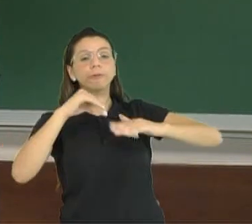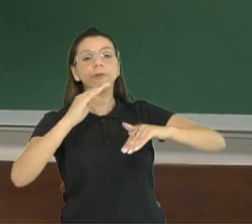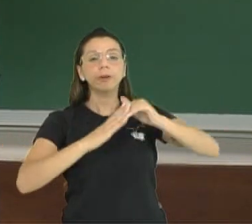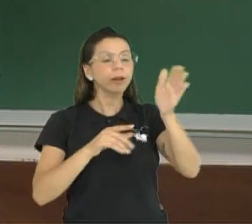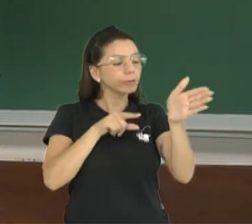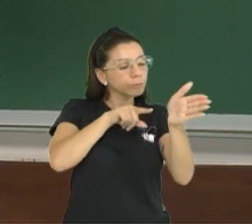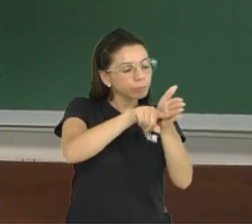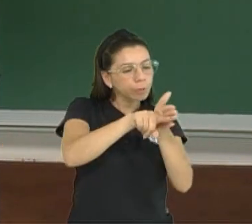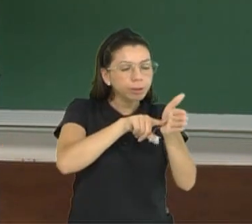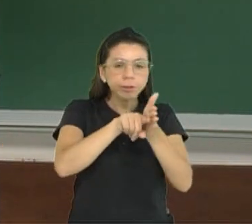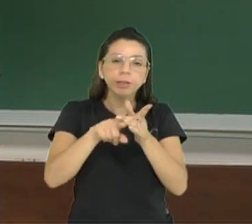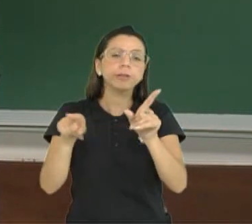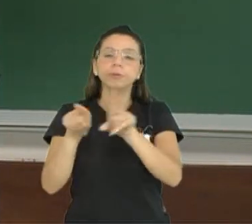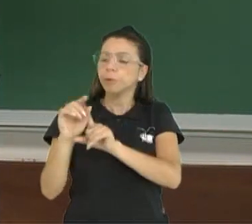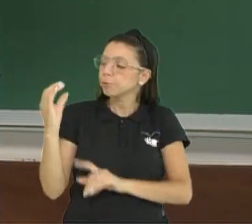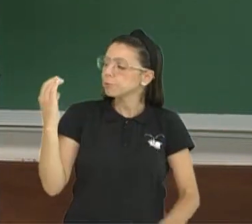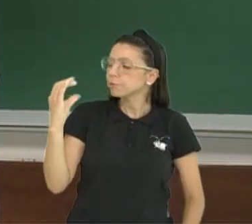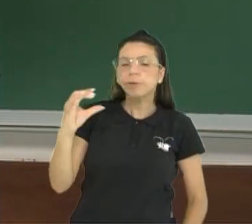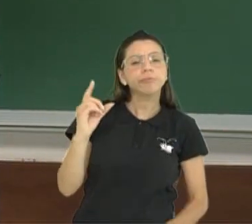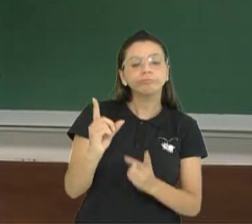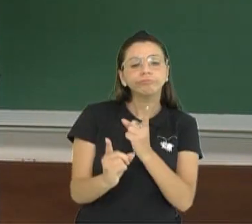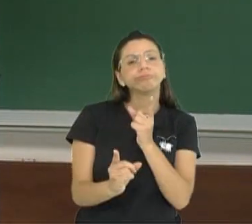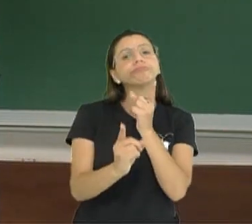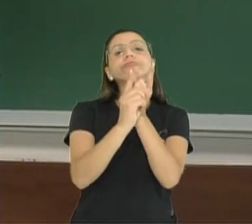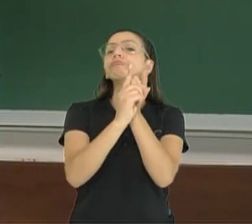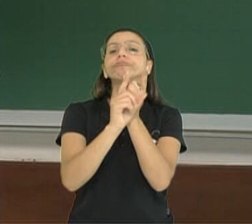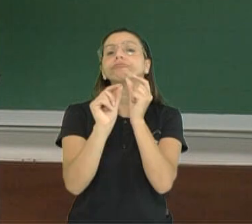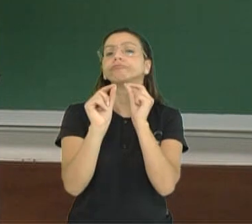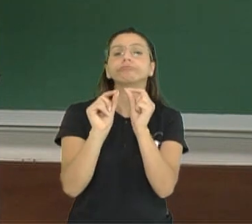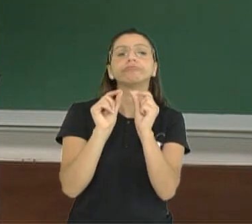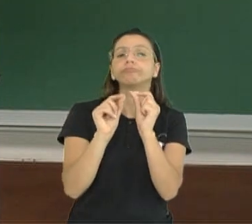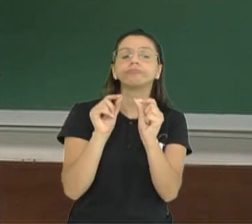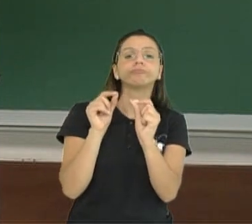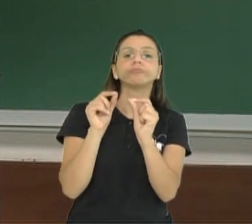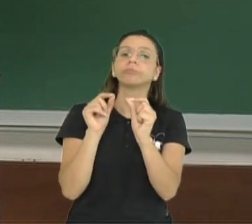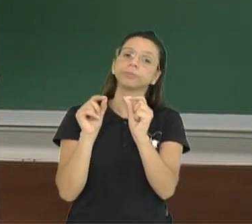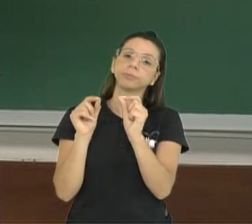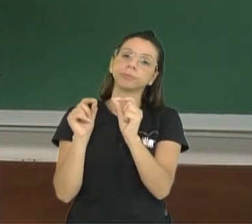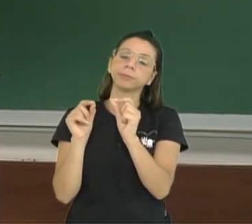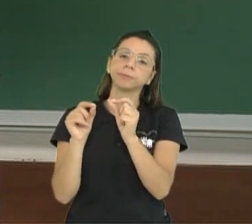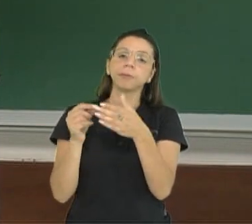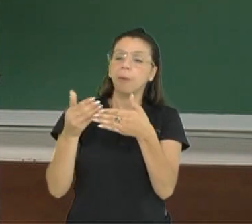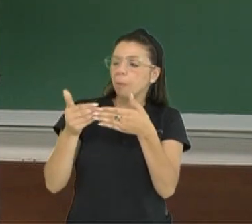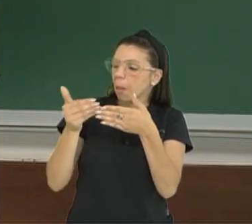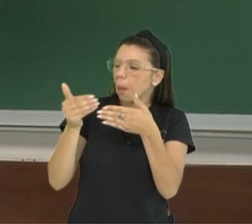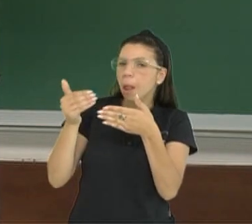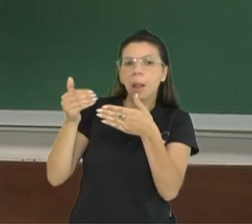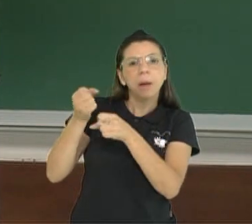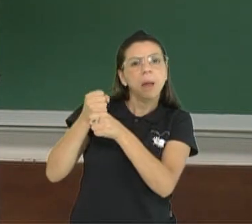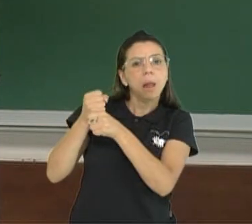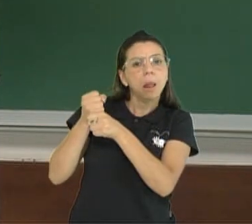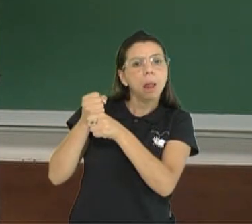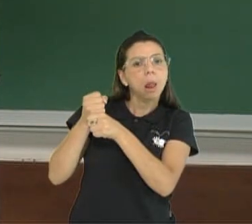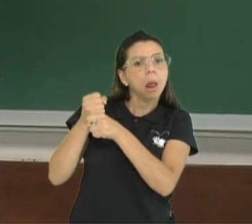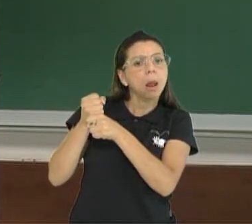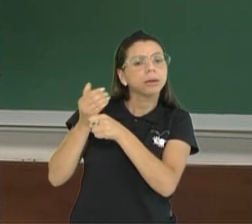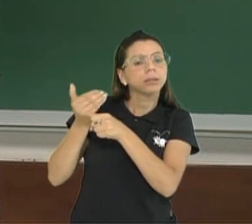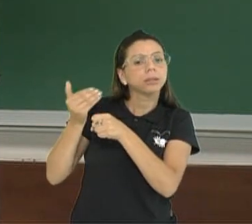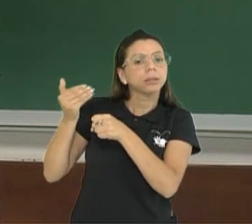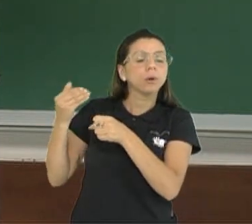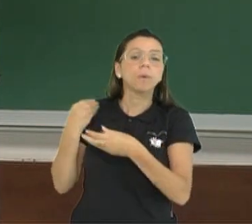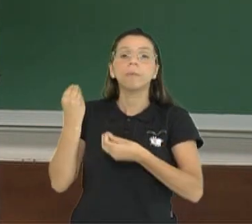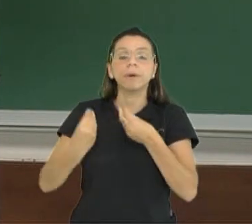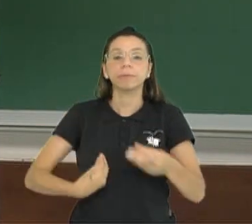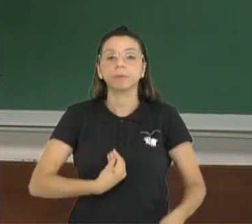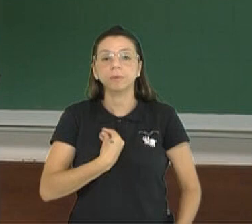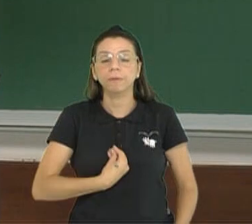esses cientistas, eles descobrem há mais de milhões de anos atrás, como as pessoas